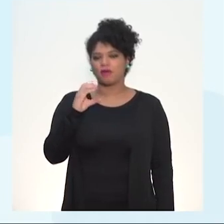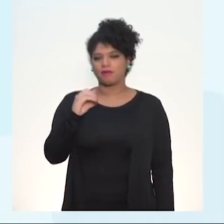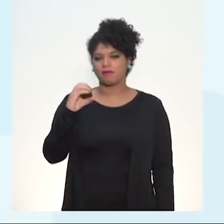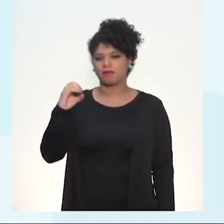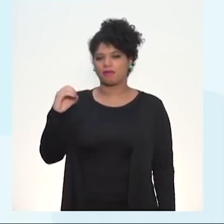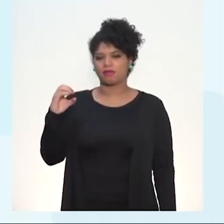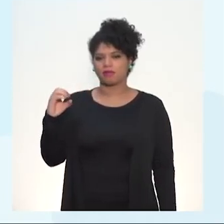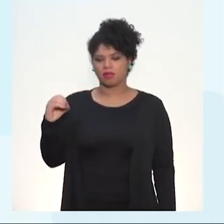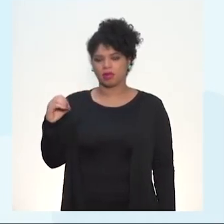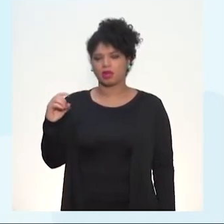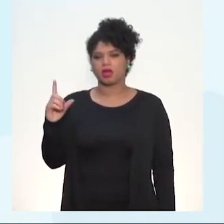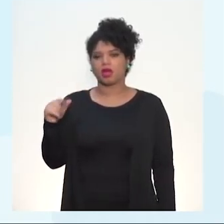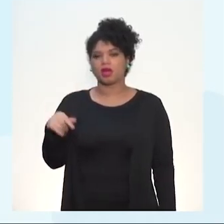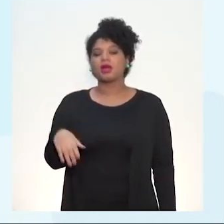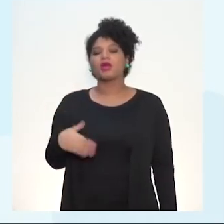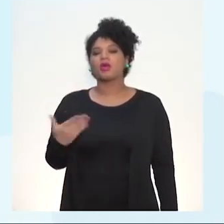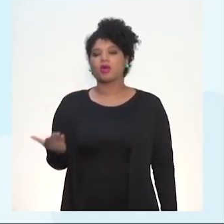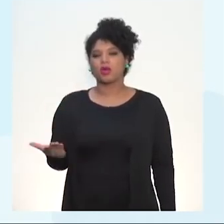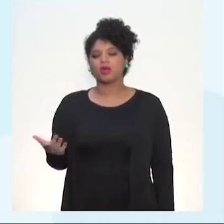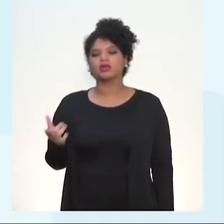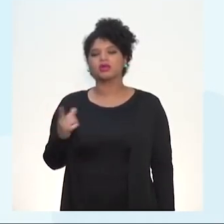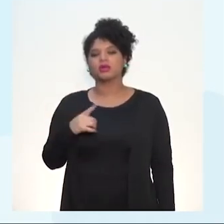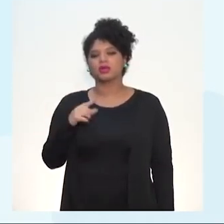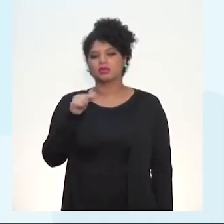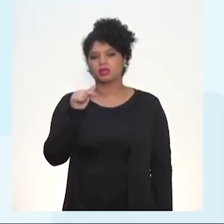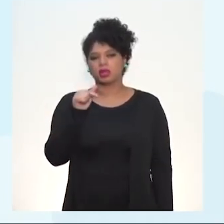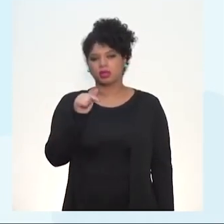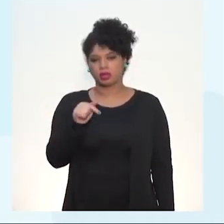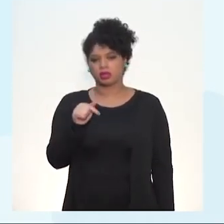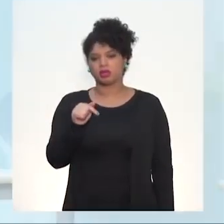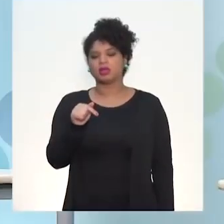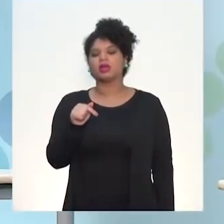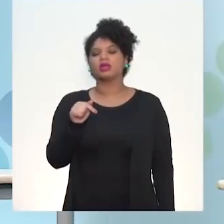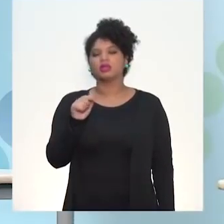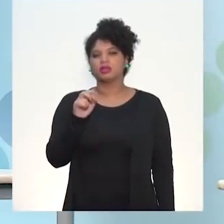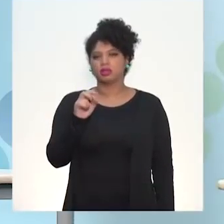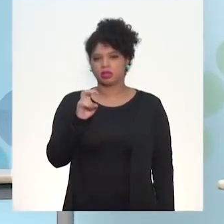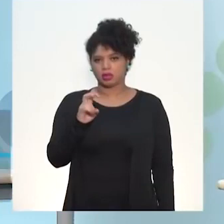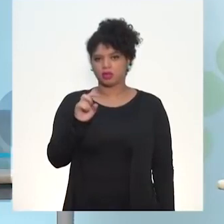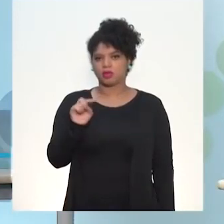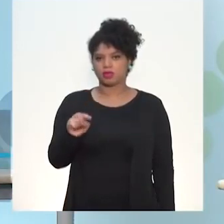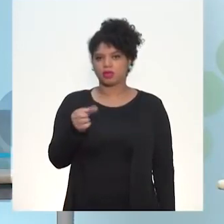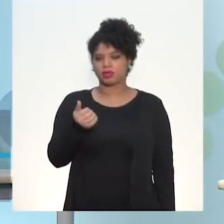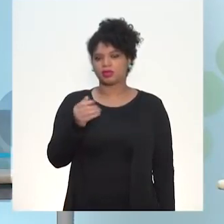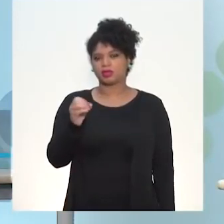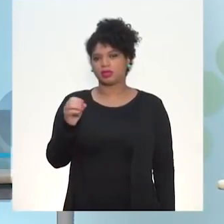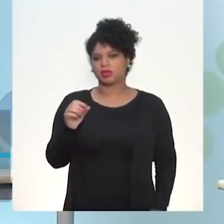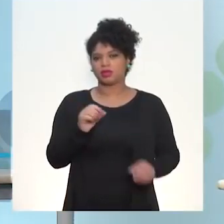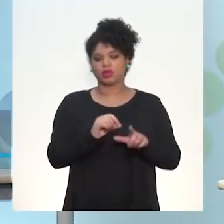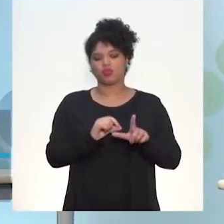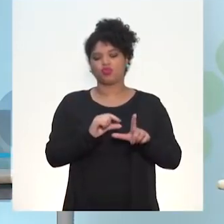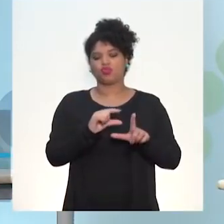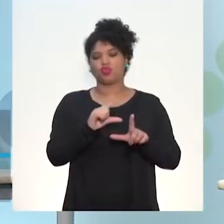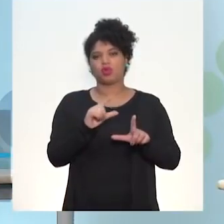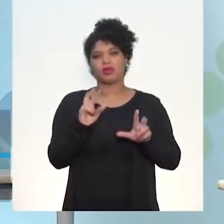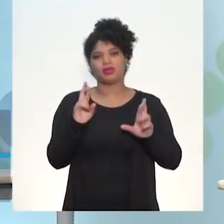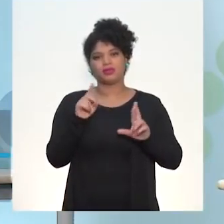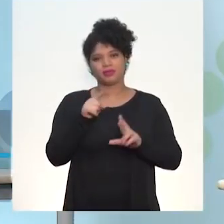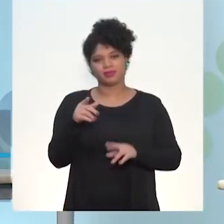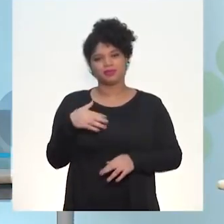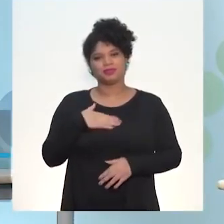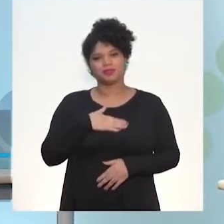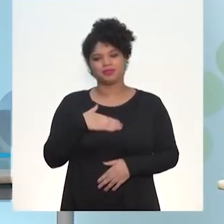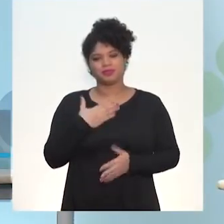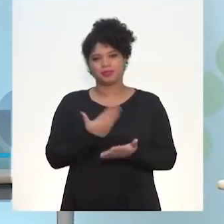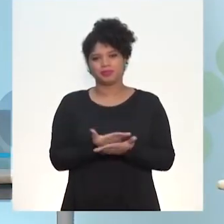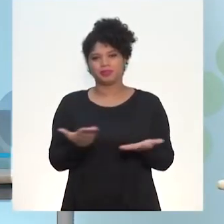a capacidade dessa piscina é de 75.600 litros, ok? Espero que você tenha gostado da aula de hoje, tenha entendido